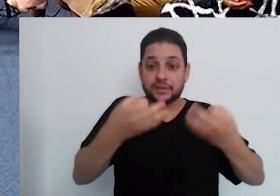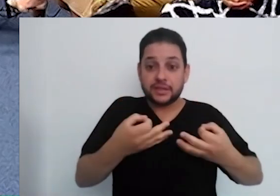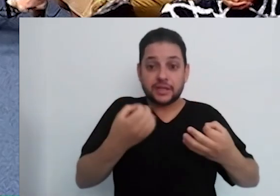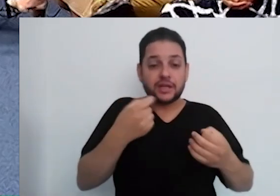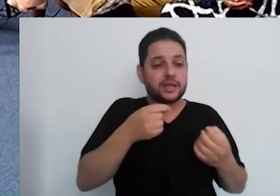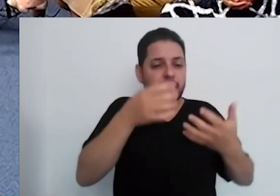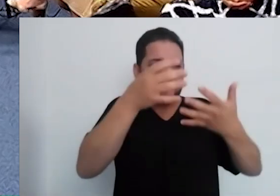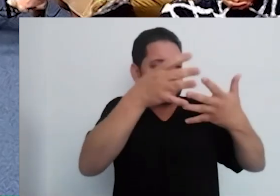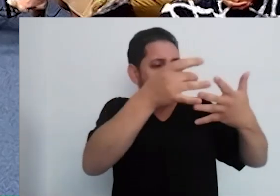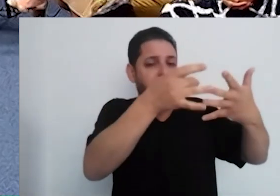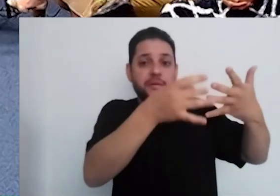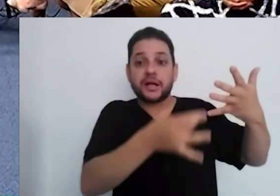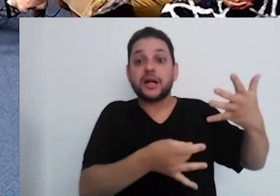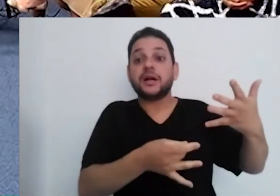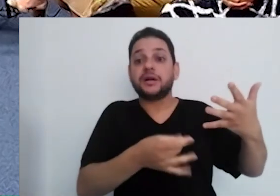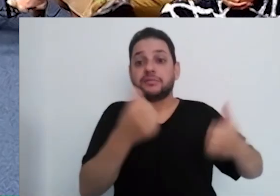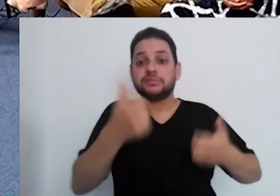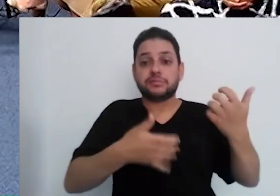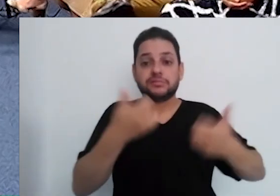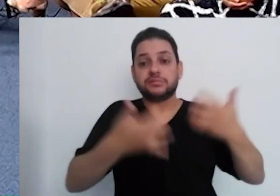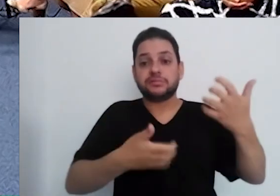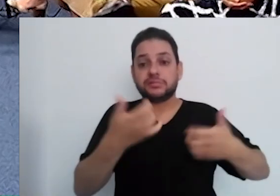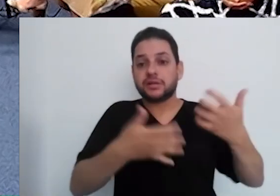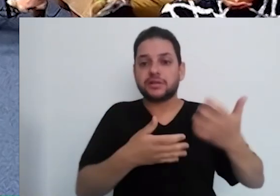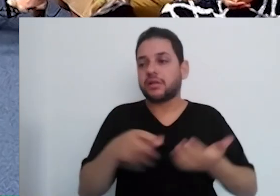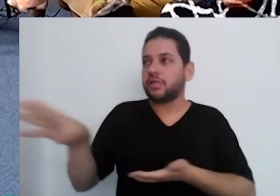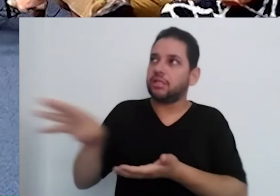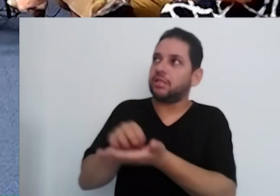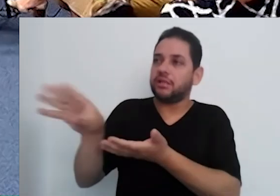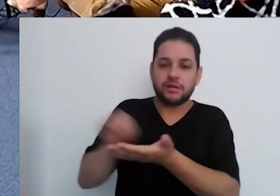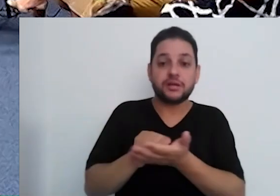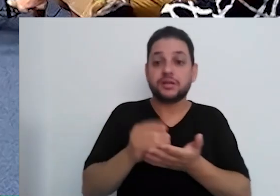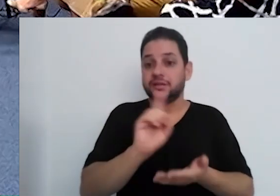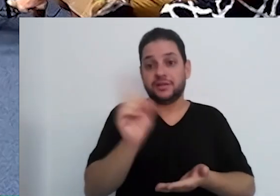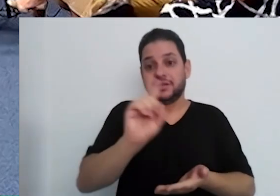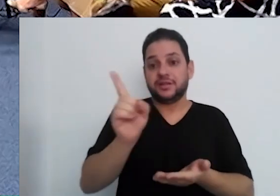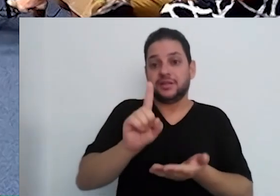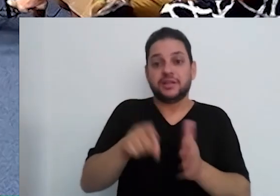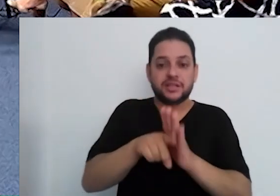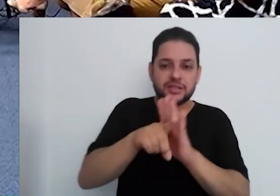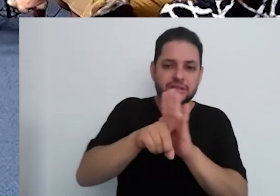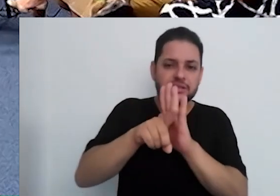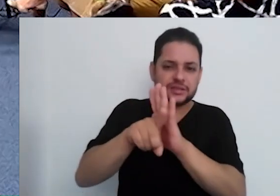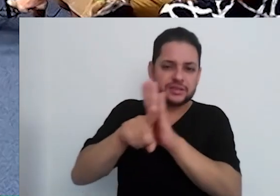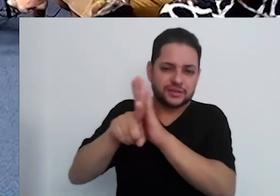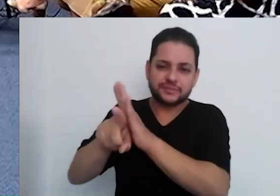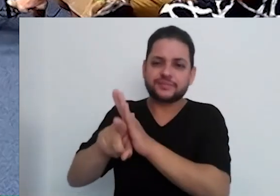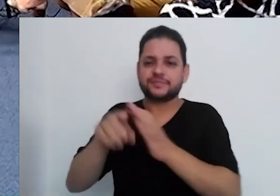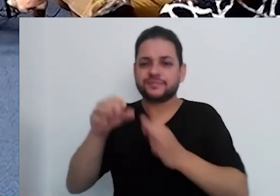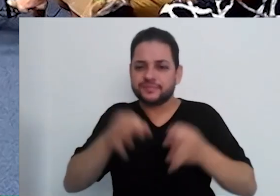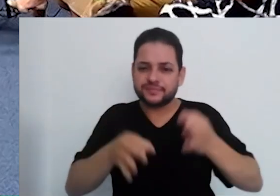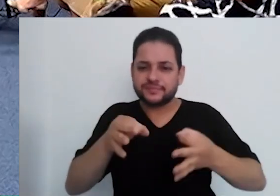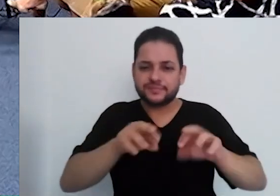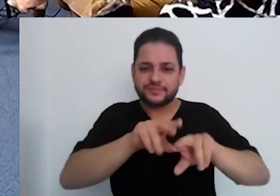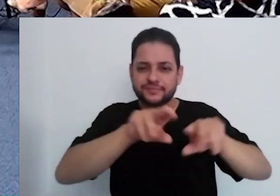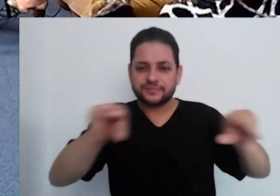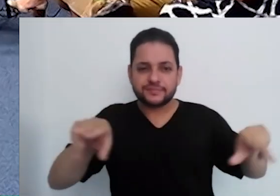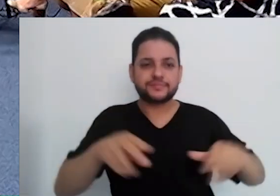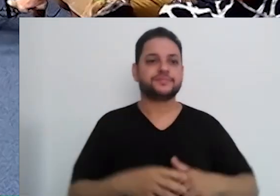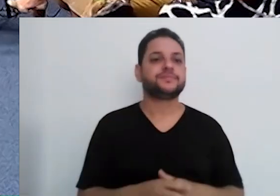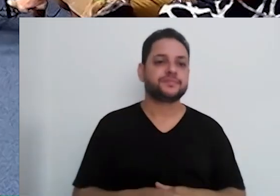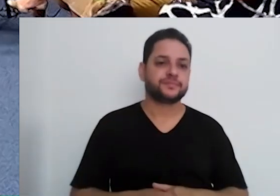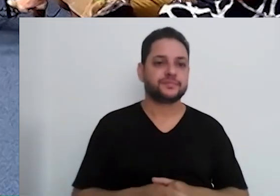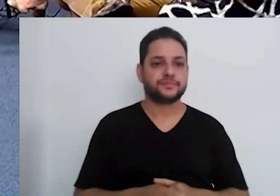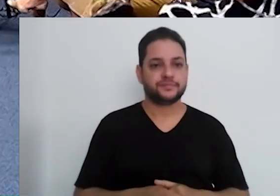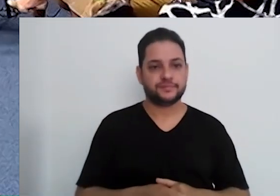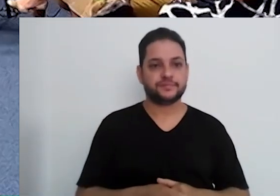assim para reproduzir aquilo que você tá falando que não quer reproduzir né que é essa essa desinformação era só assim é é o que a gente Tomou a